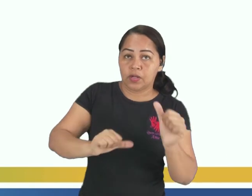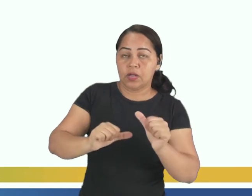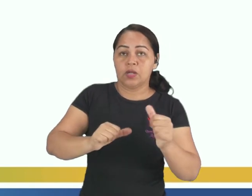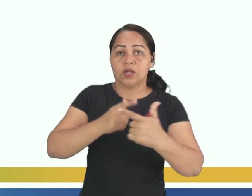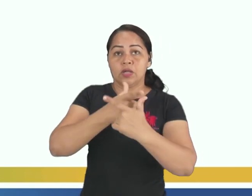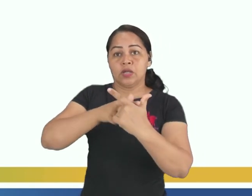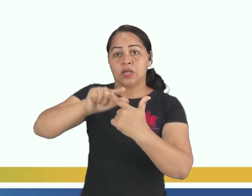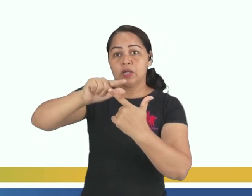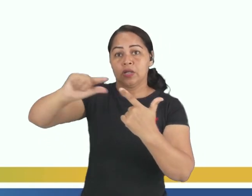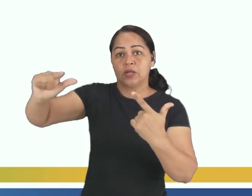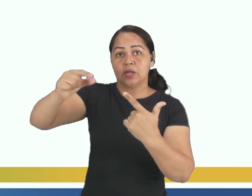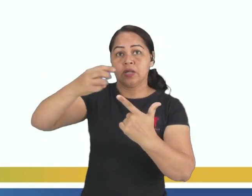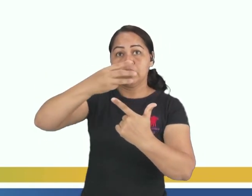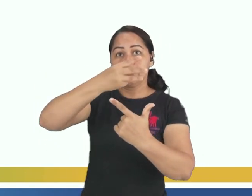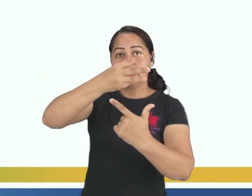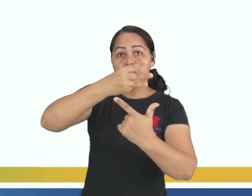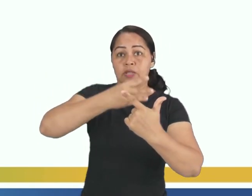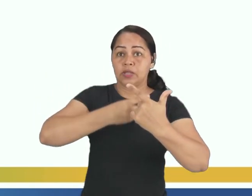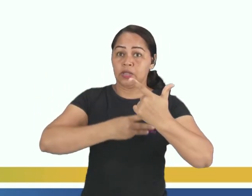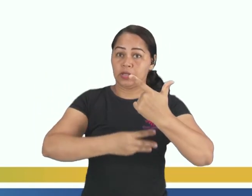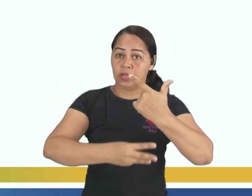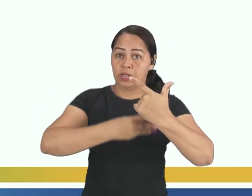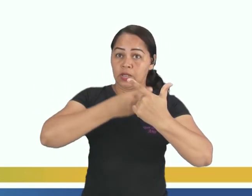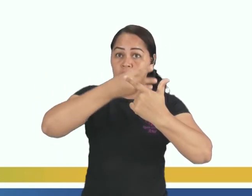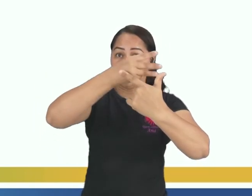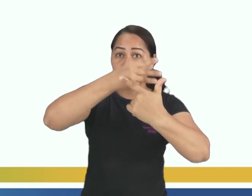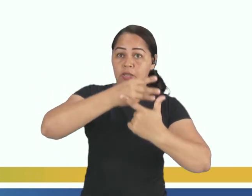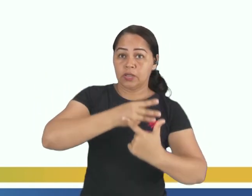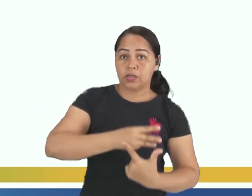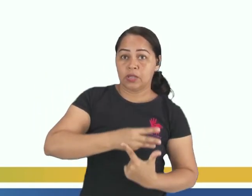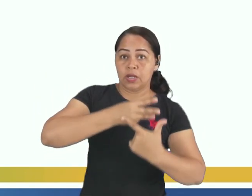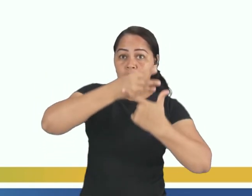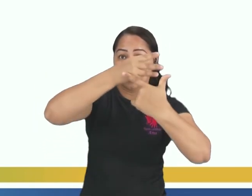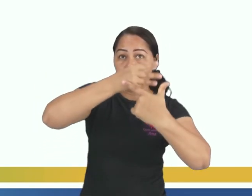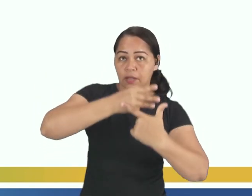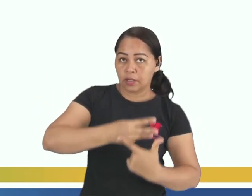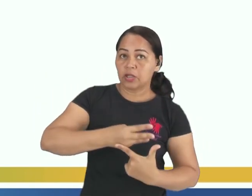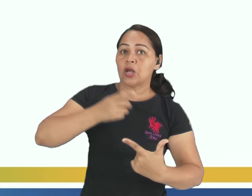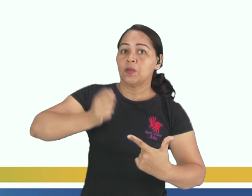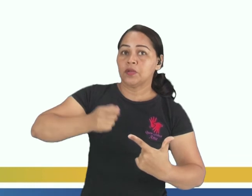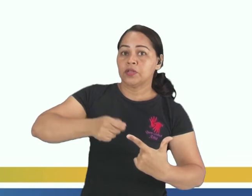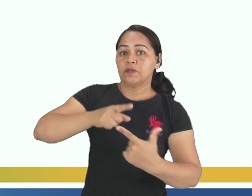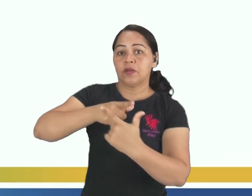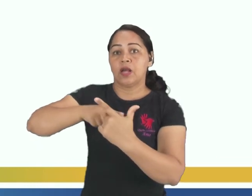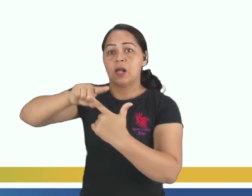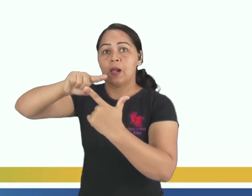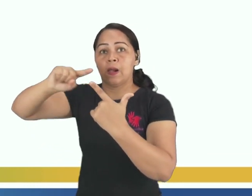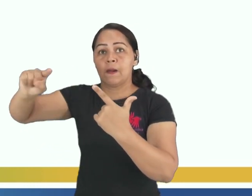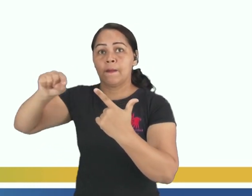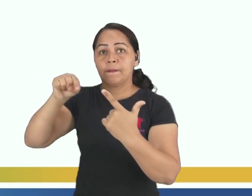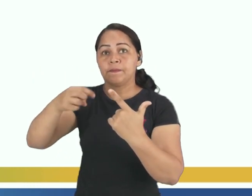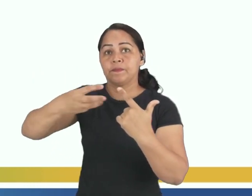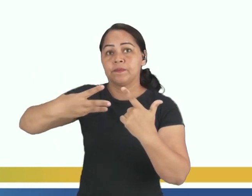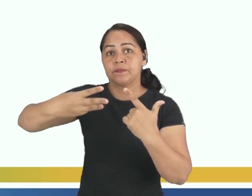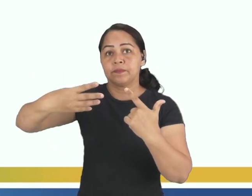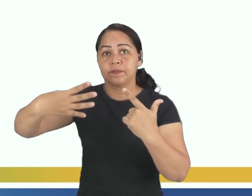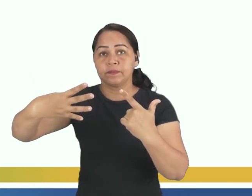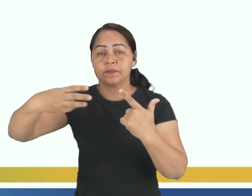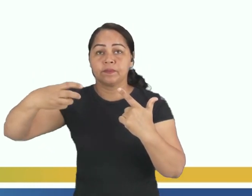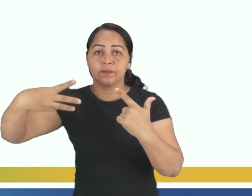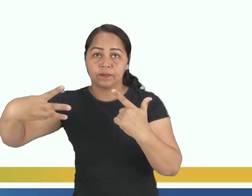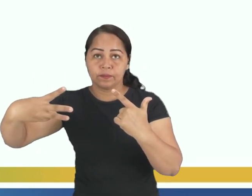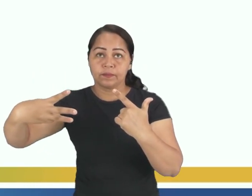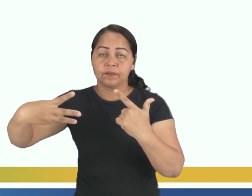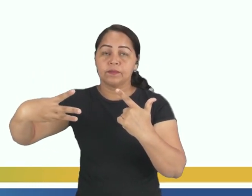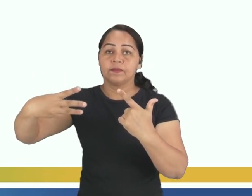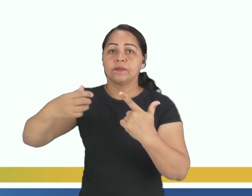cima e embaixo, né? Porque eu tenho aí uma raiz cúbica de uma divisão. E aí eu posso dividir em cima e embaixo, ok? Tirar a raiz cúbica em cima e embaixo,